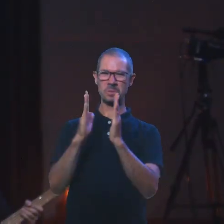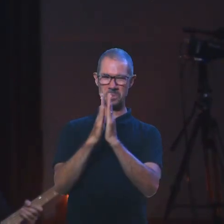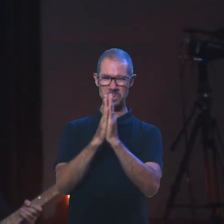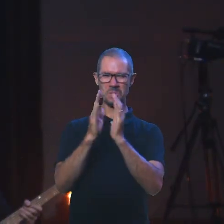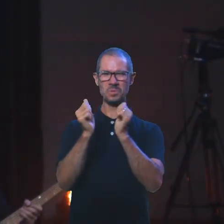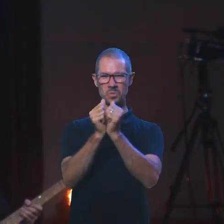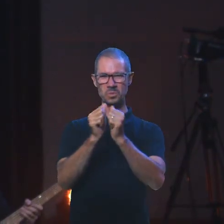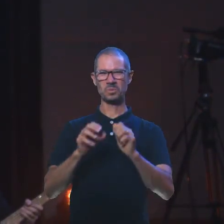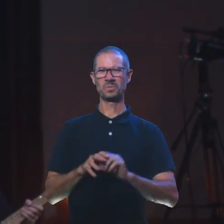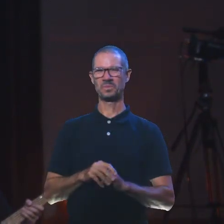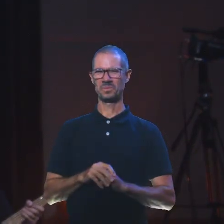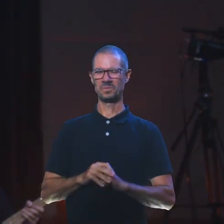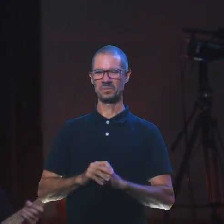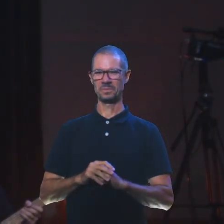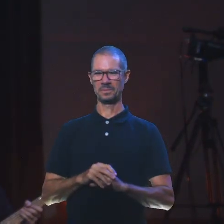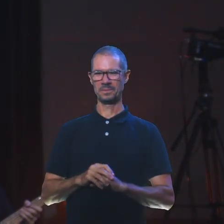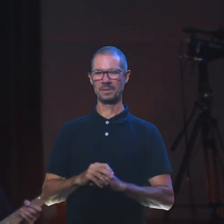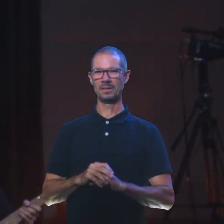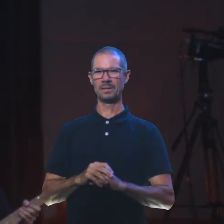você.